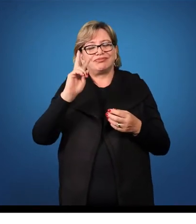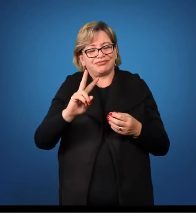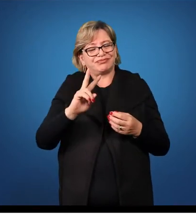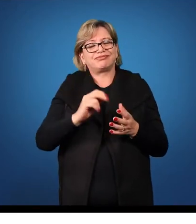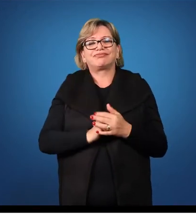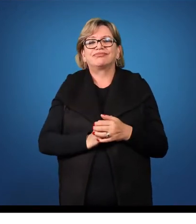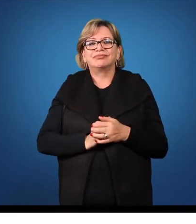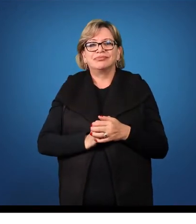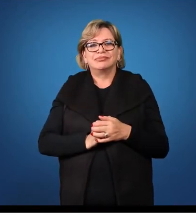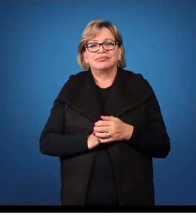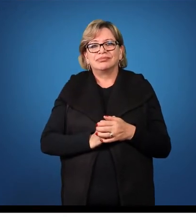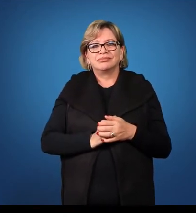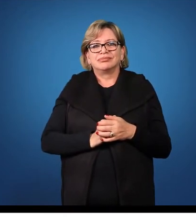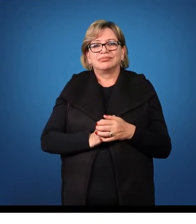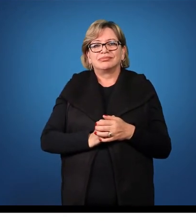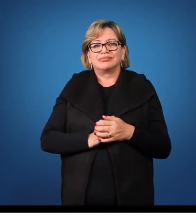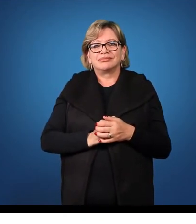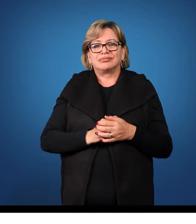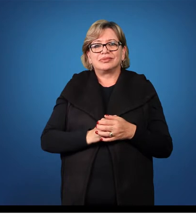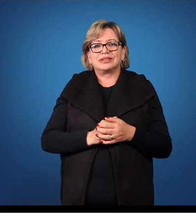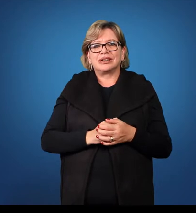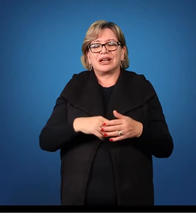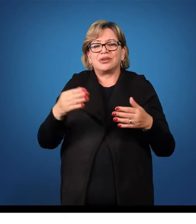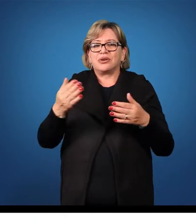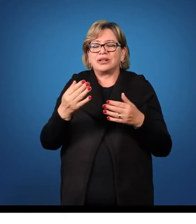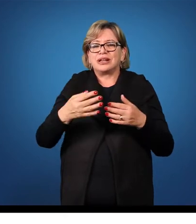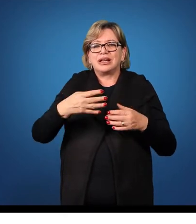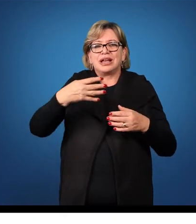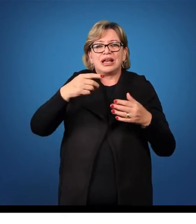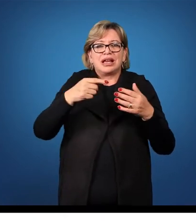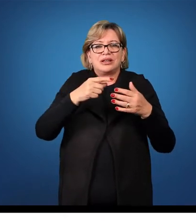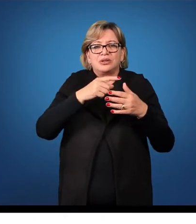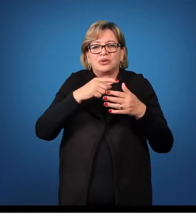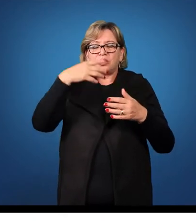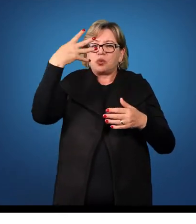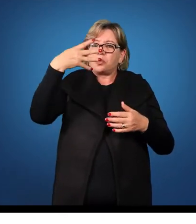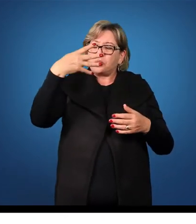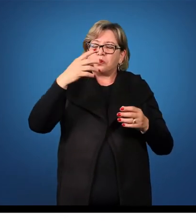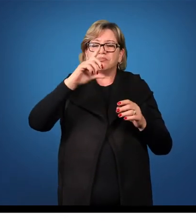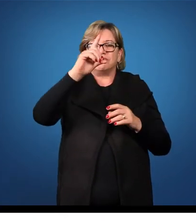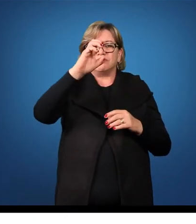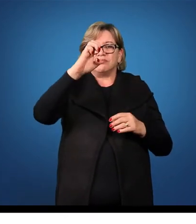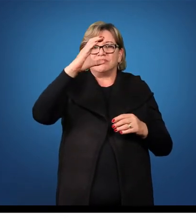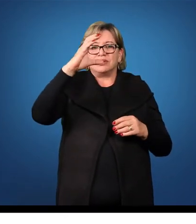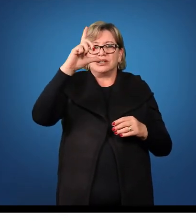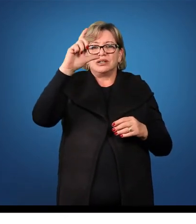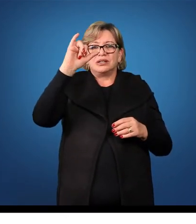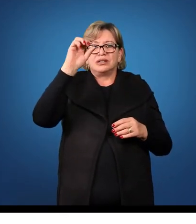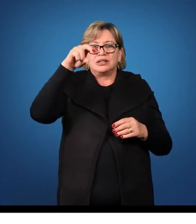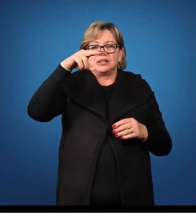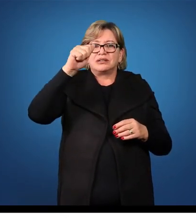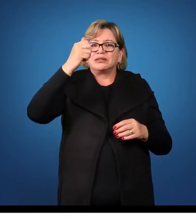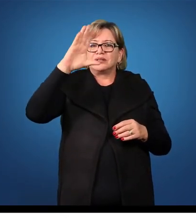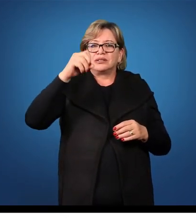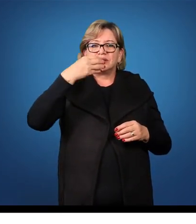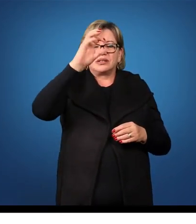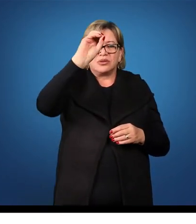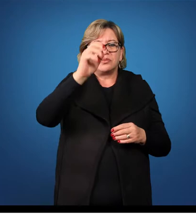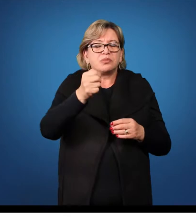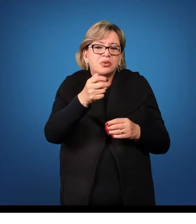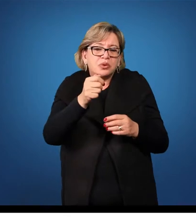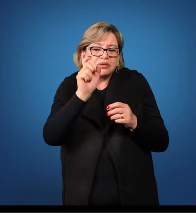acusar ativo a quarta declinação são poucas palavras - bem menos do que